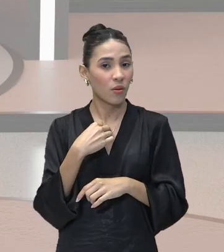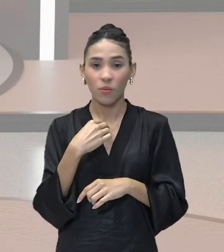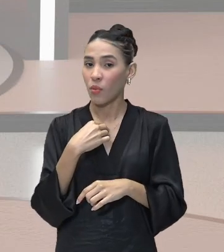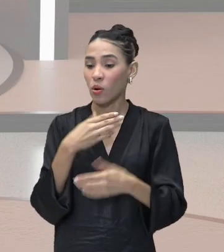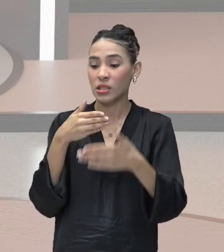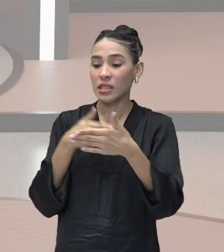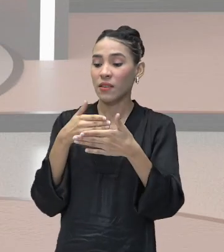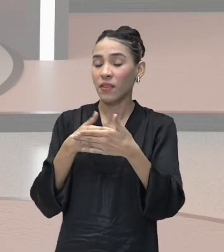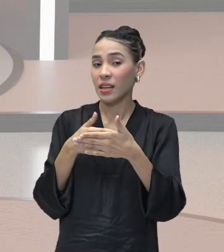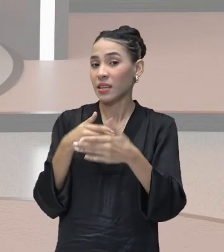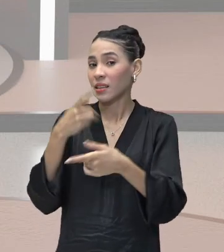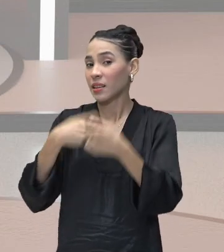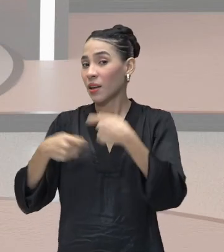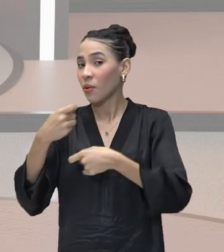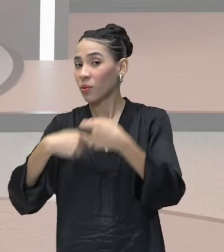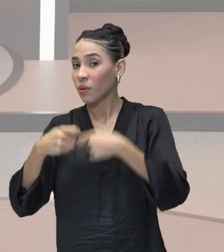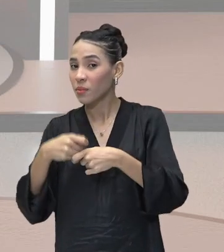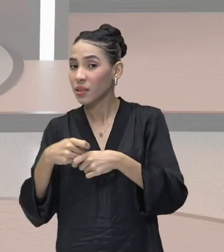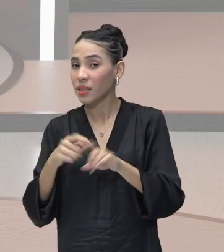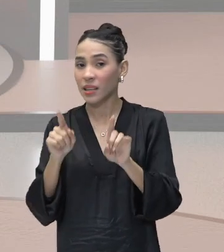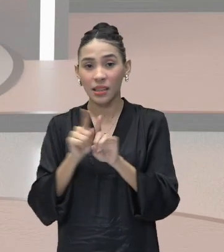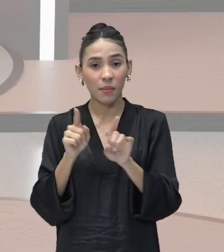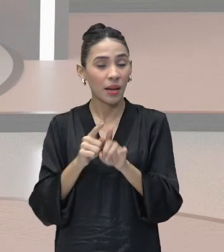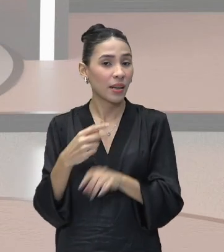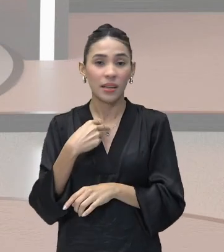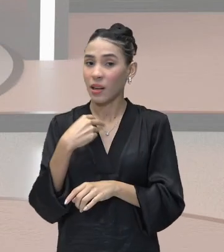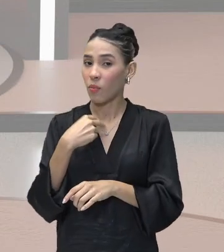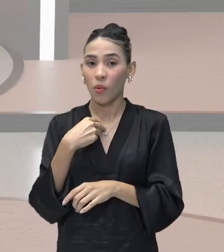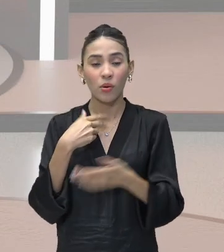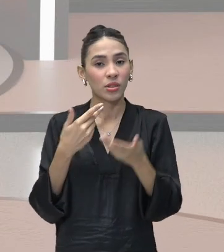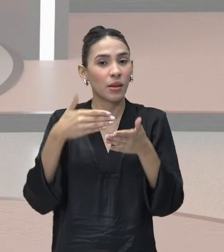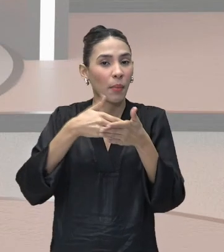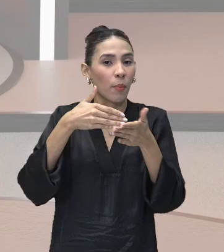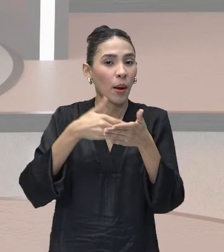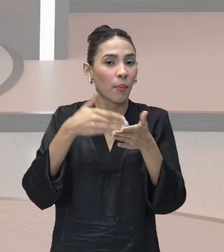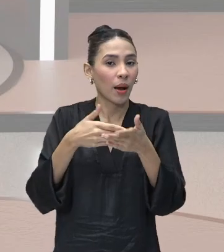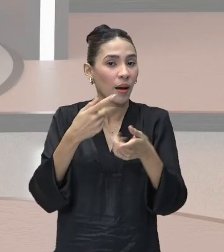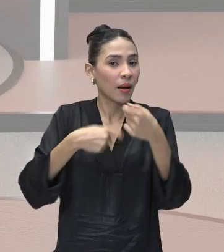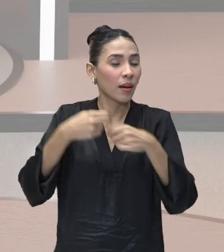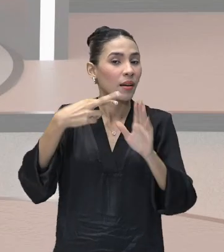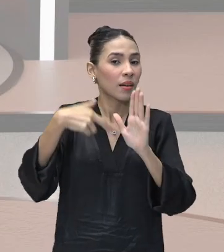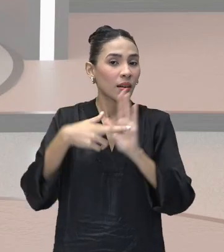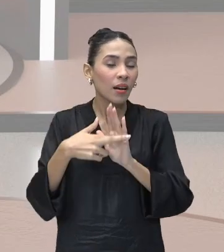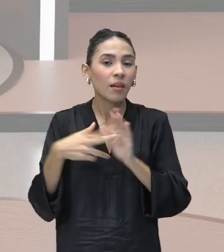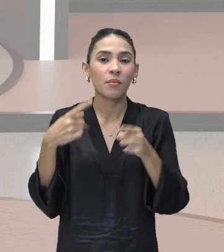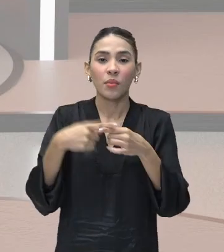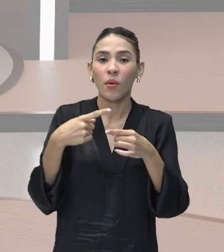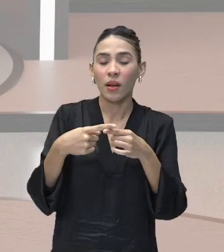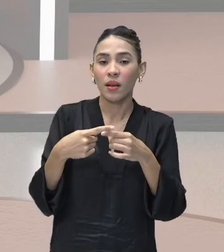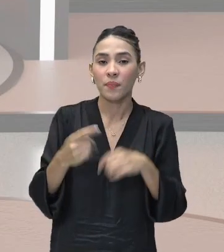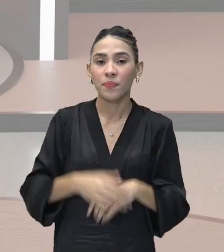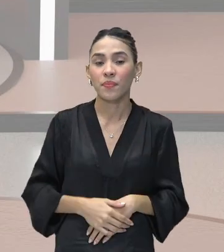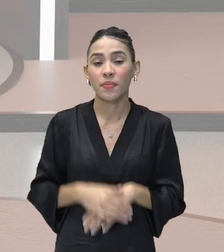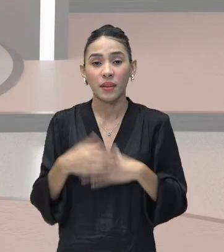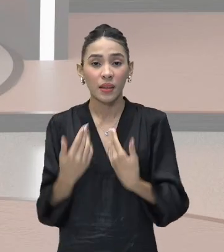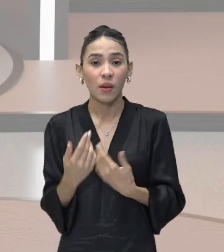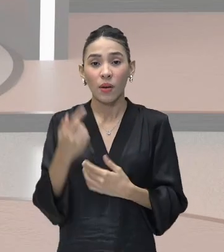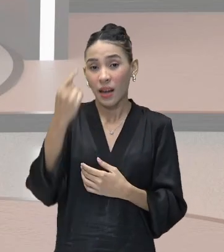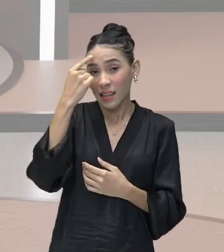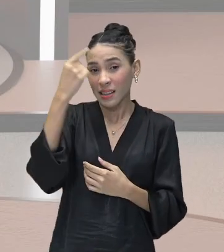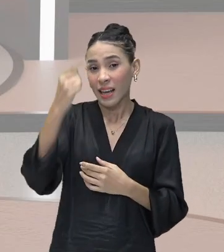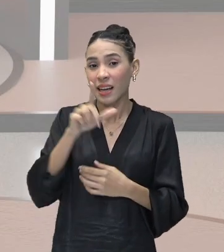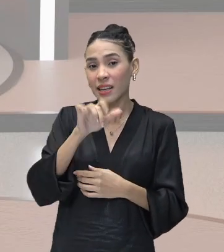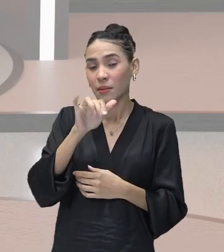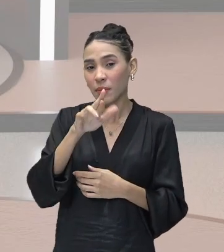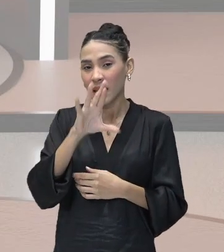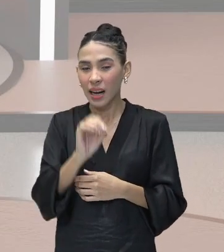na economia nem nas regras do mercado econômico de forma nenhuma. Por quê? Porque, segundo a ideia liberal, existe uma